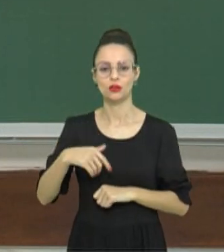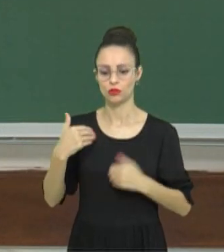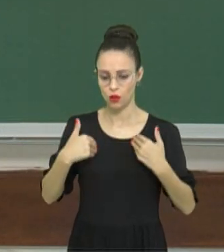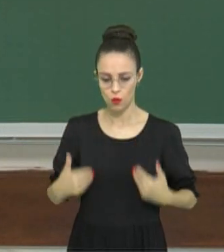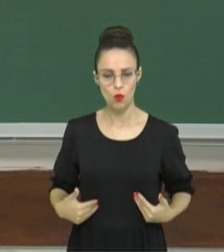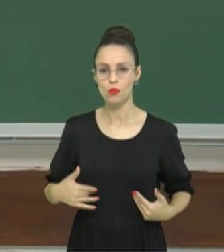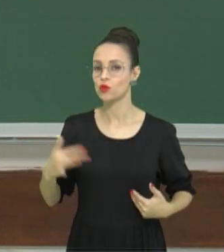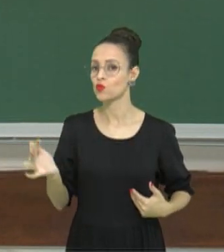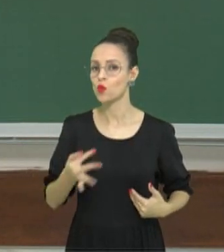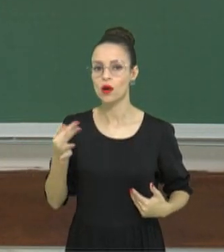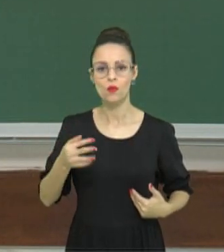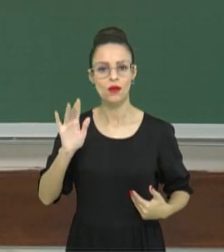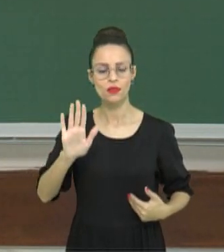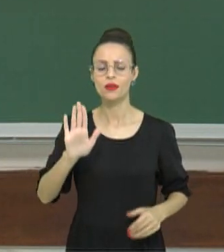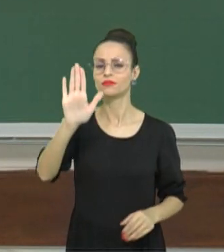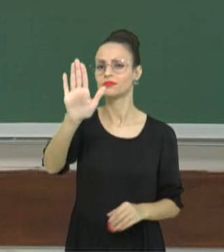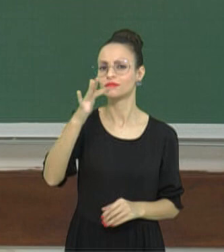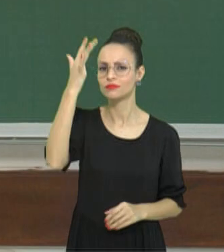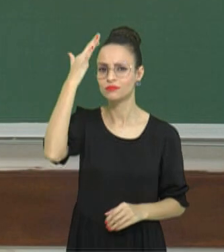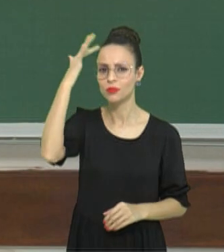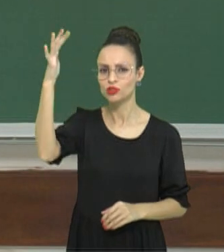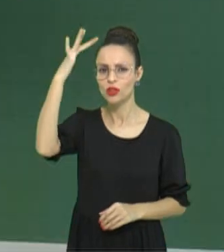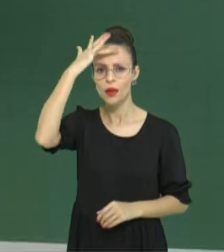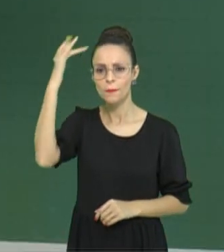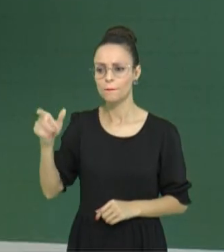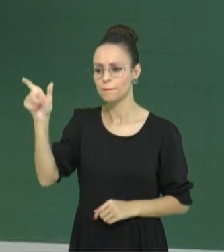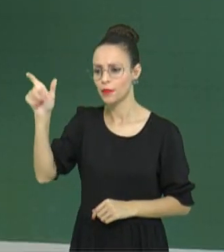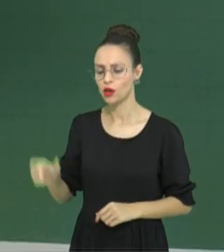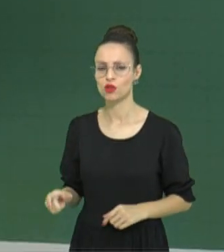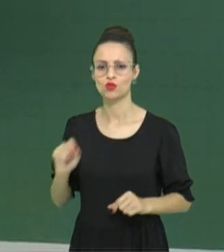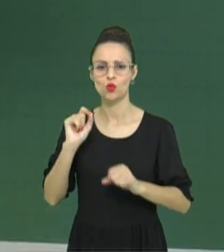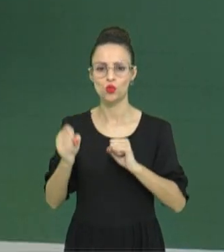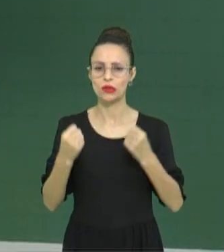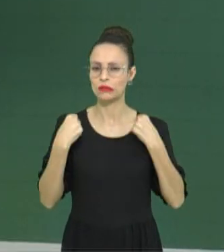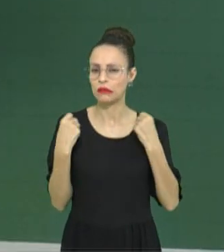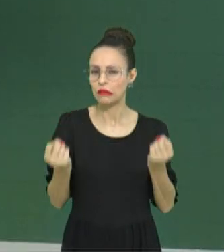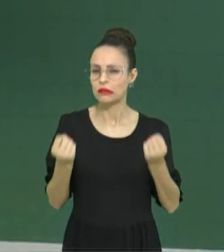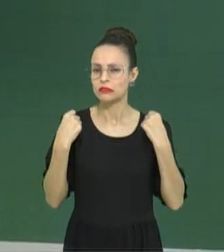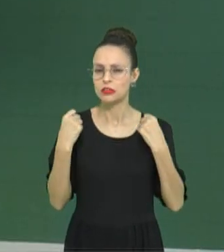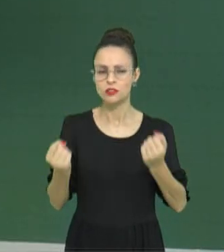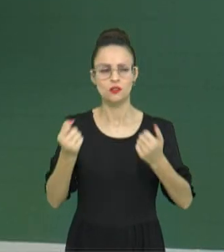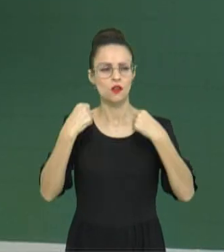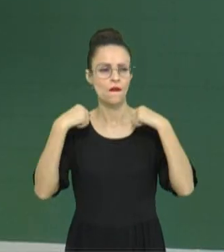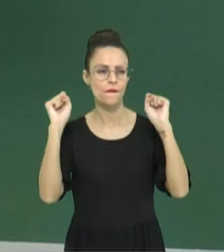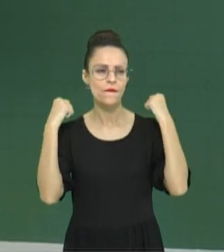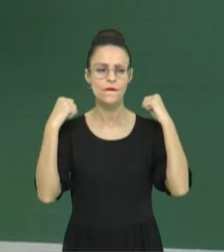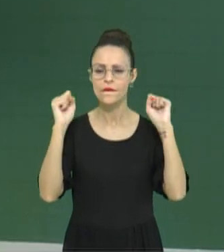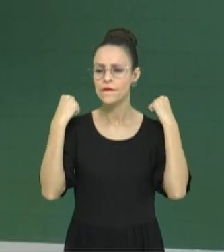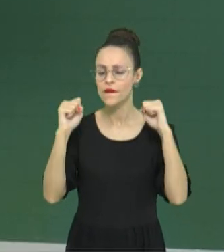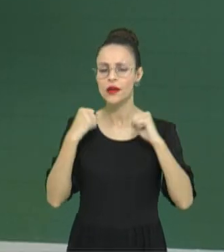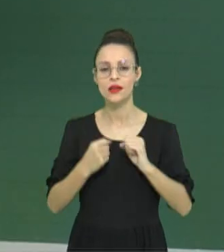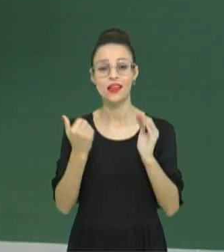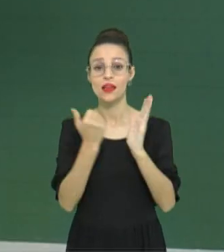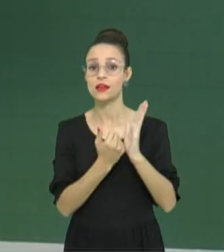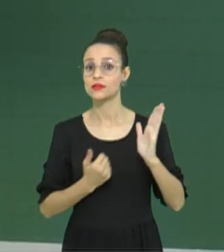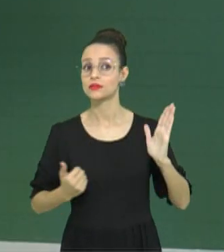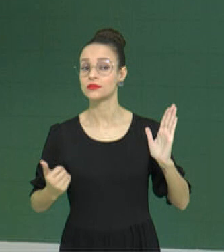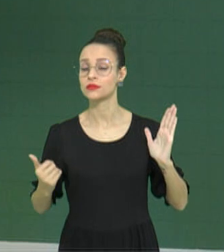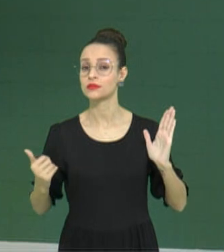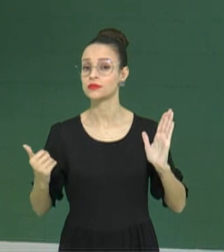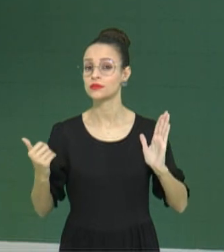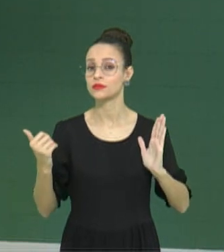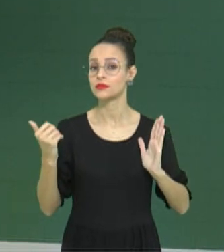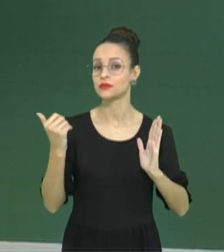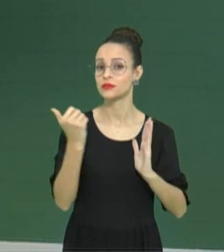capaz de suportar. Agora, imagine uma pessoa realizando uma carga excessiva, né? A gente sempre está falando aqui de excesso de